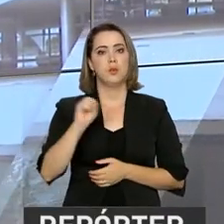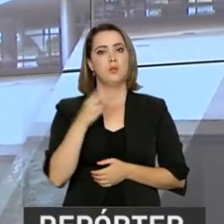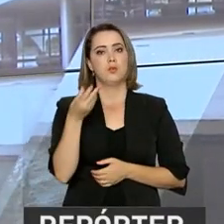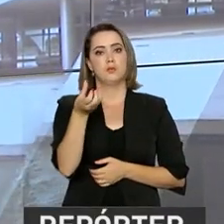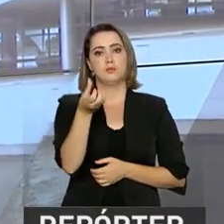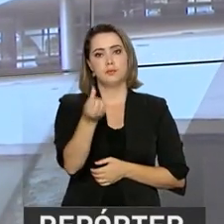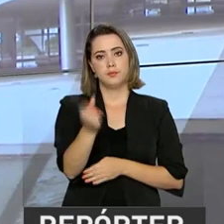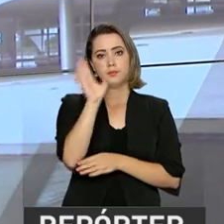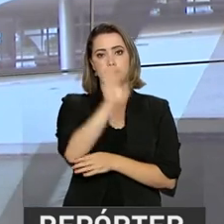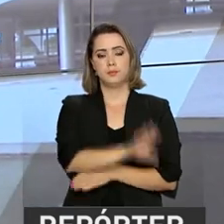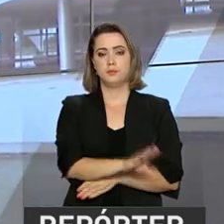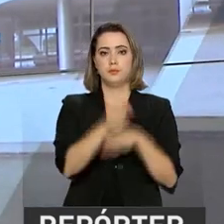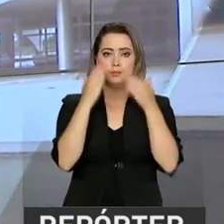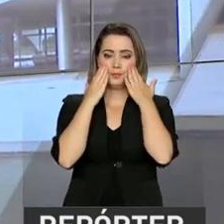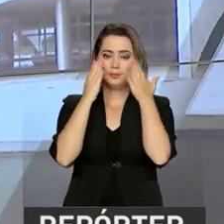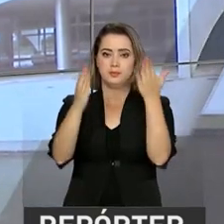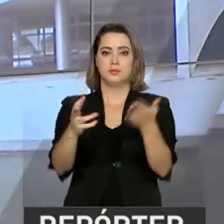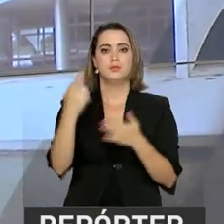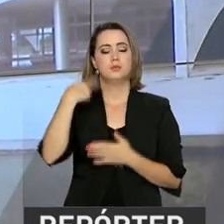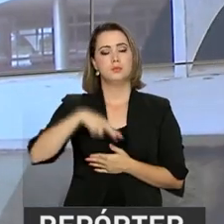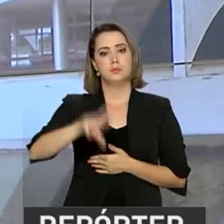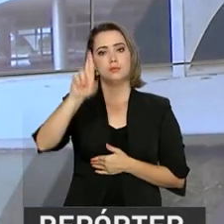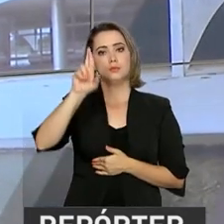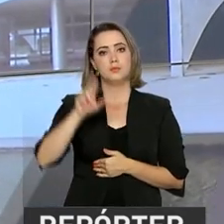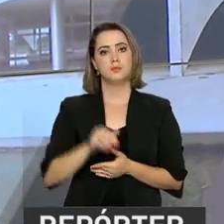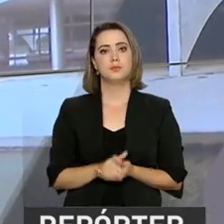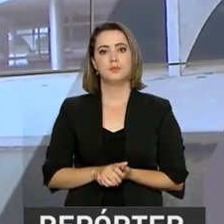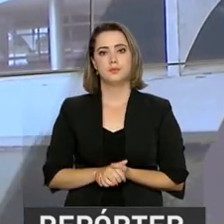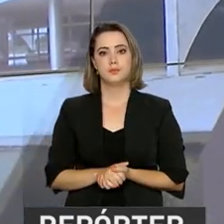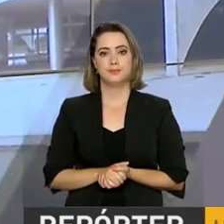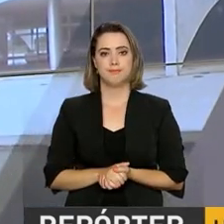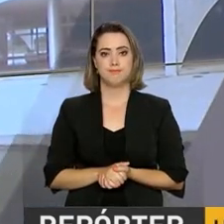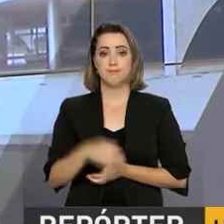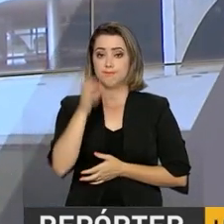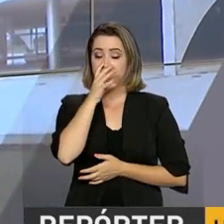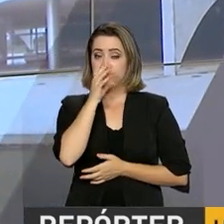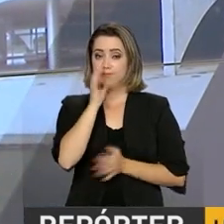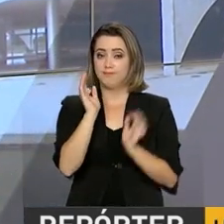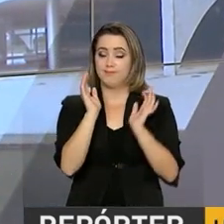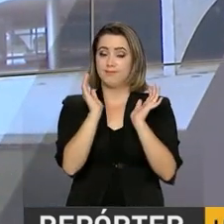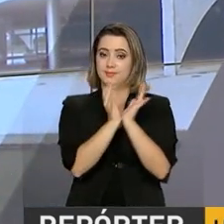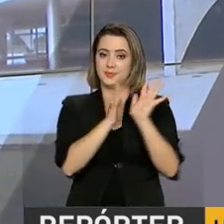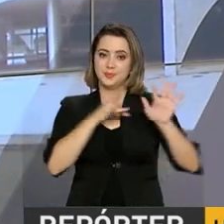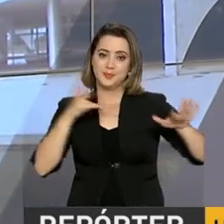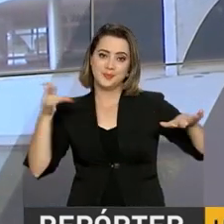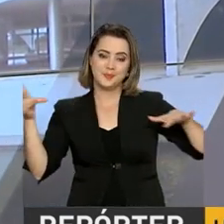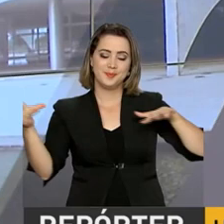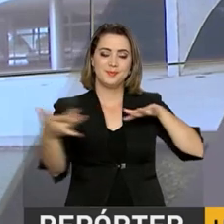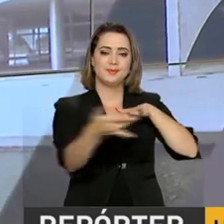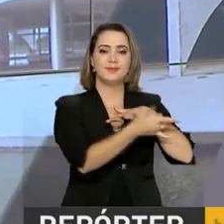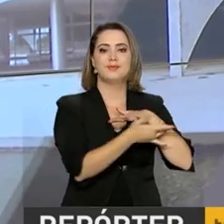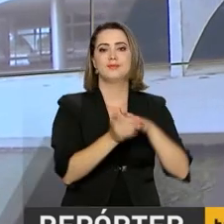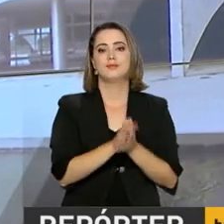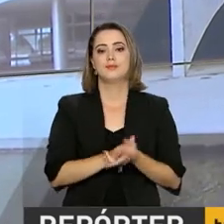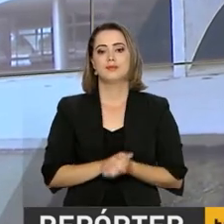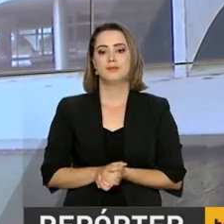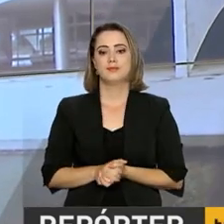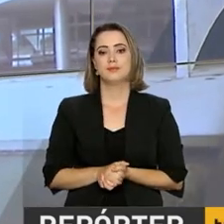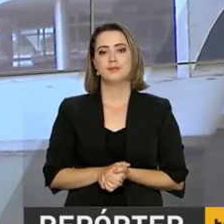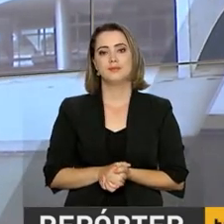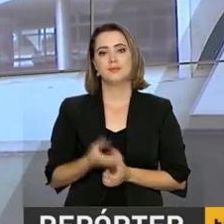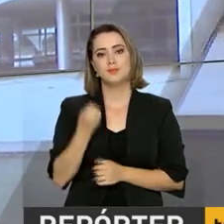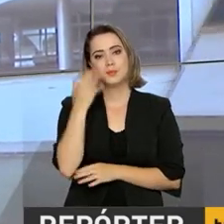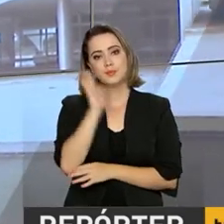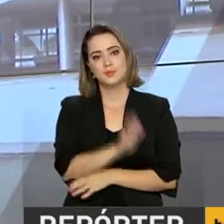ou às 6 horas da tarde na próxima edição do repórter NBR acompanhe também as novidades Pelas nossas redes sociais